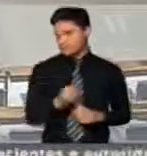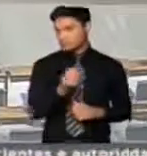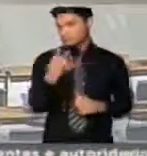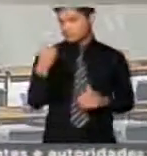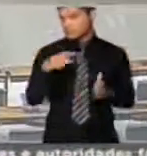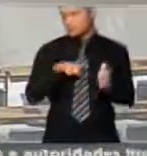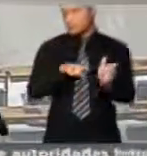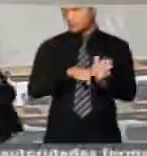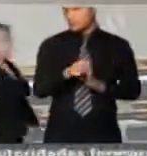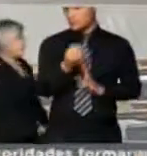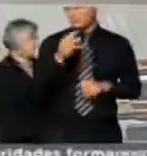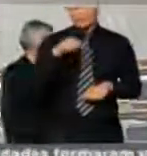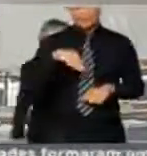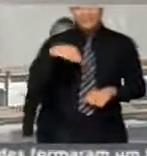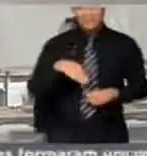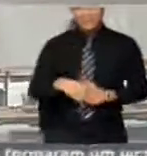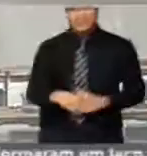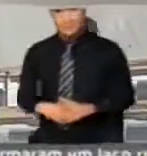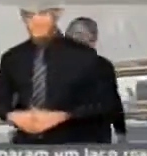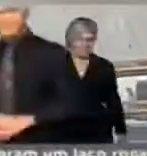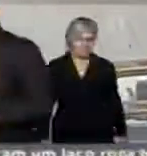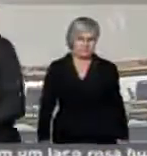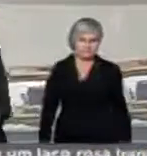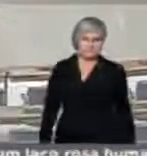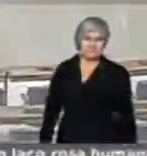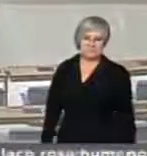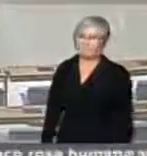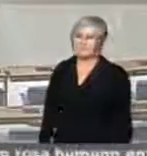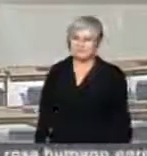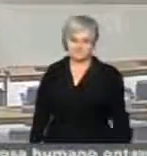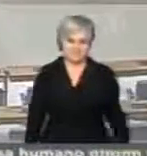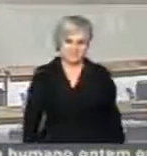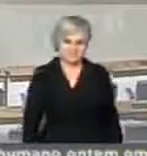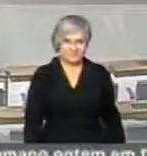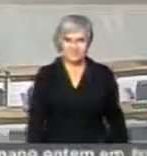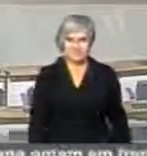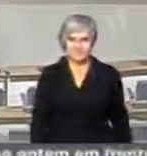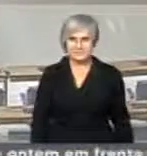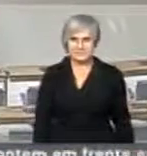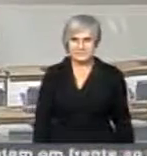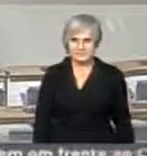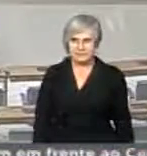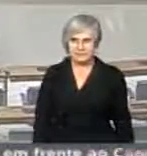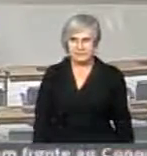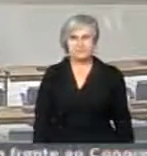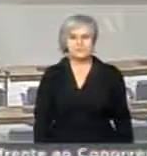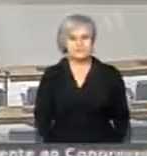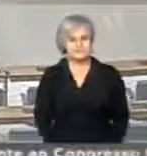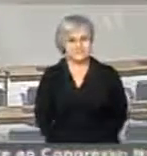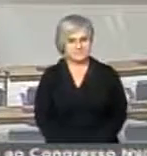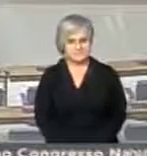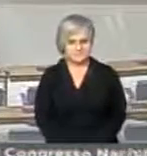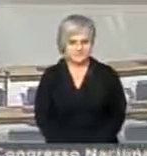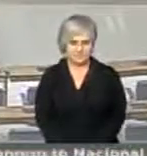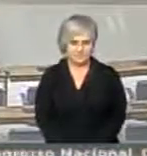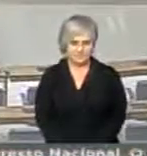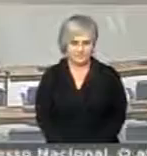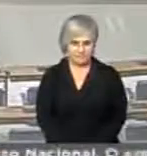presidente? Vossa Excelência vai contar com o tempo